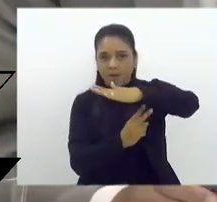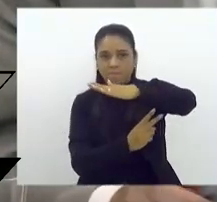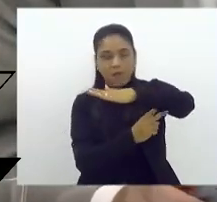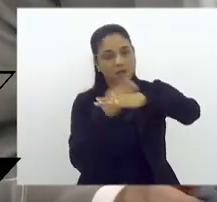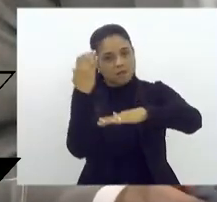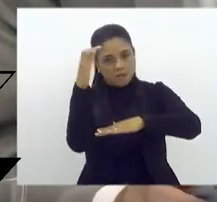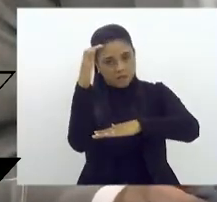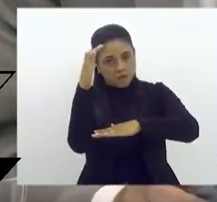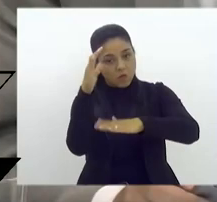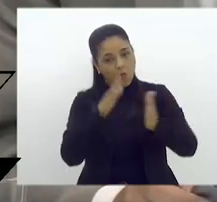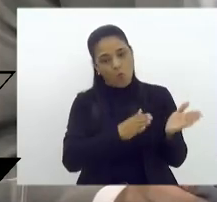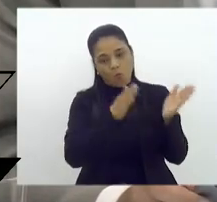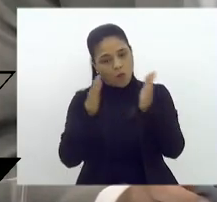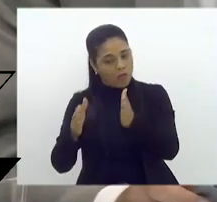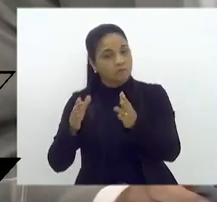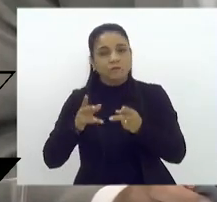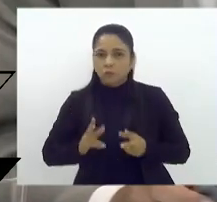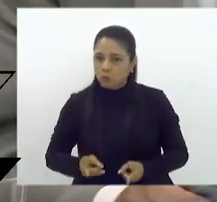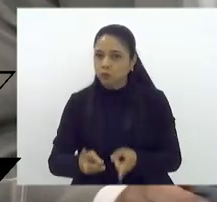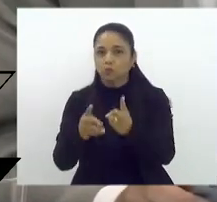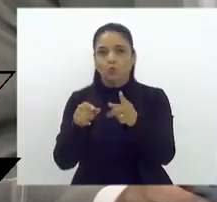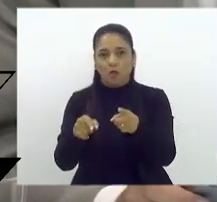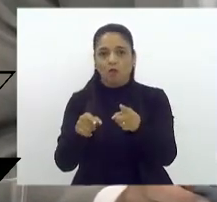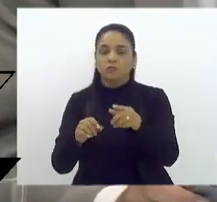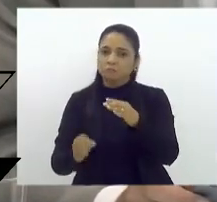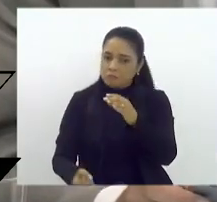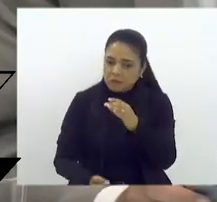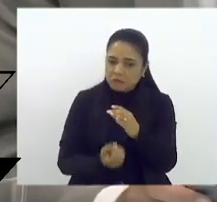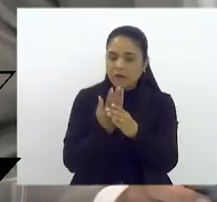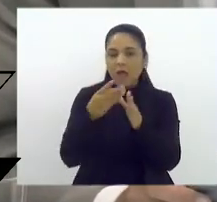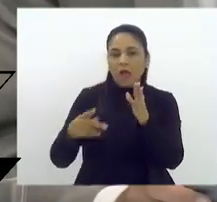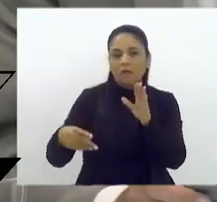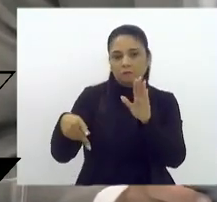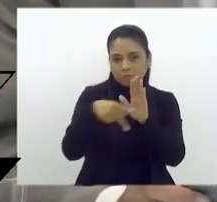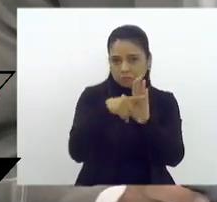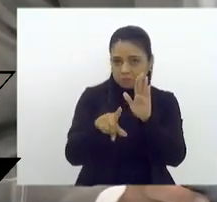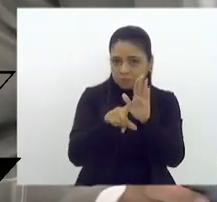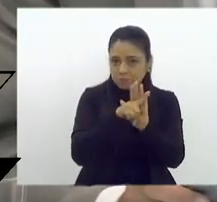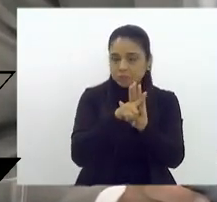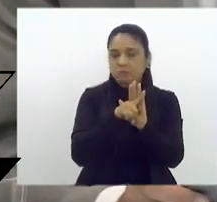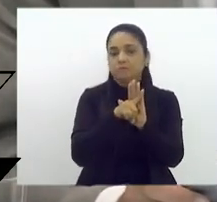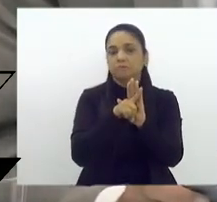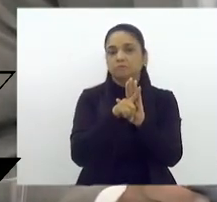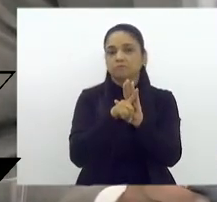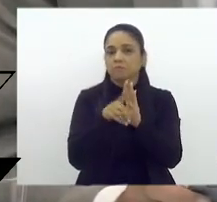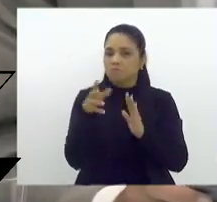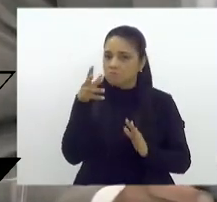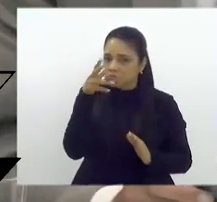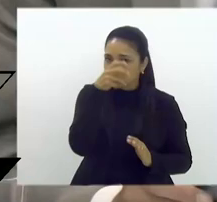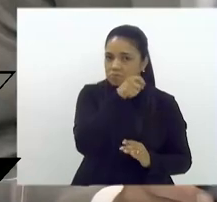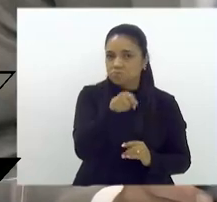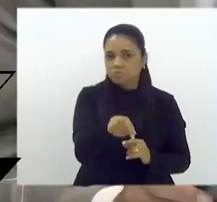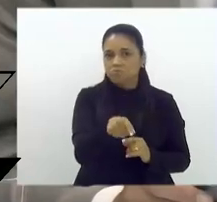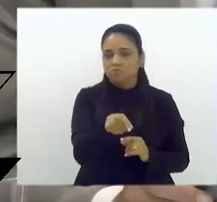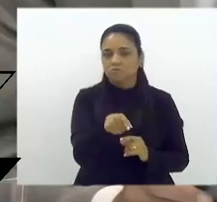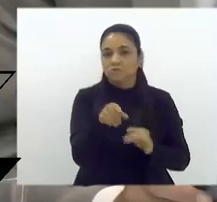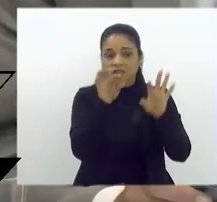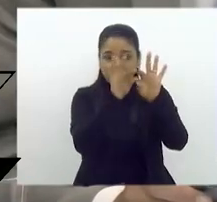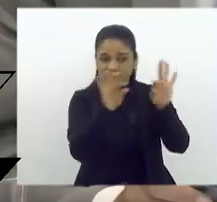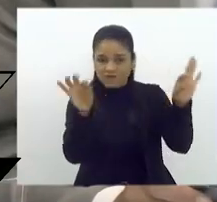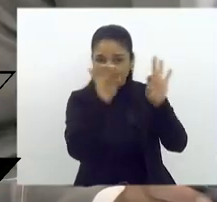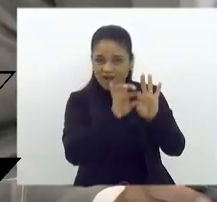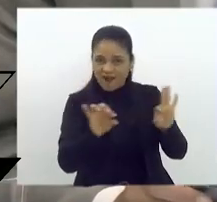da cidade de Niterói. Então, acho que nós poderíamos criar também dentro do projeto uma possibilidade de recuperação dessas frases e